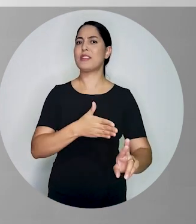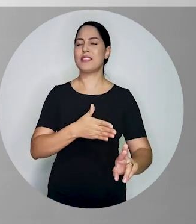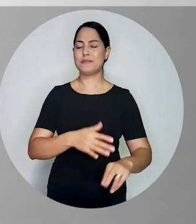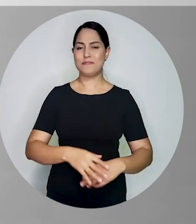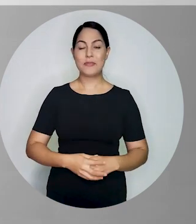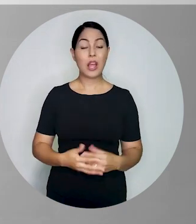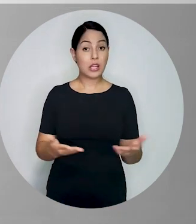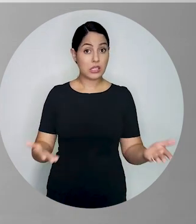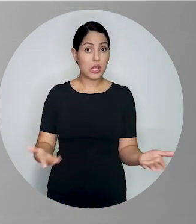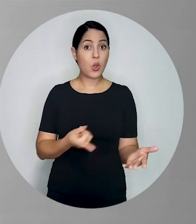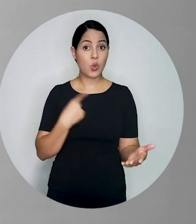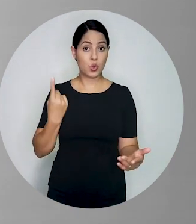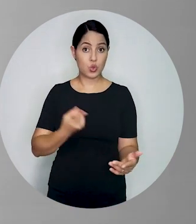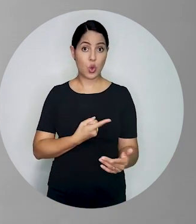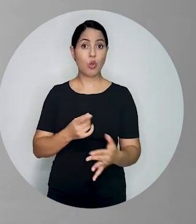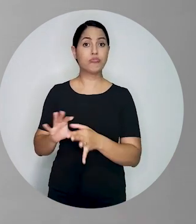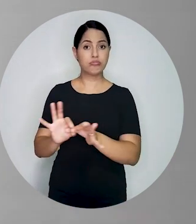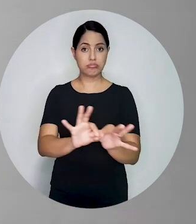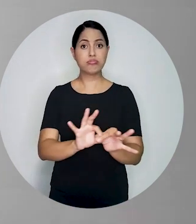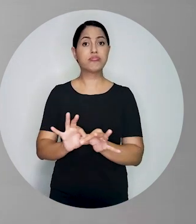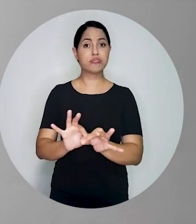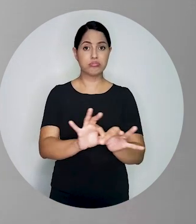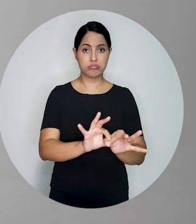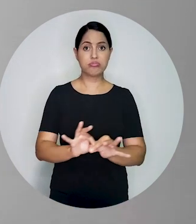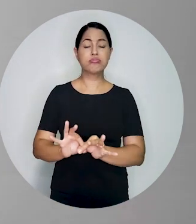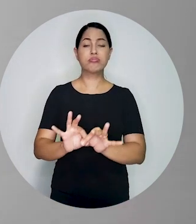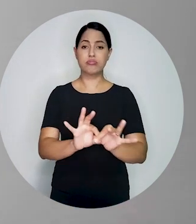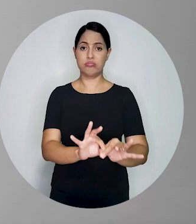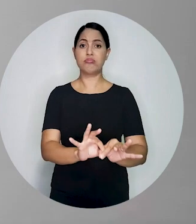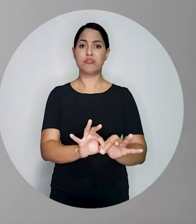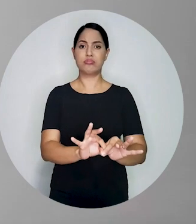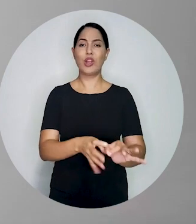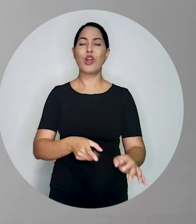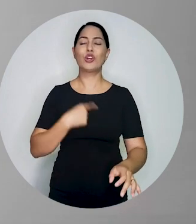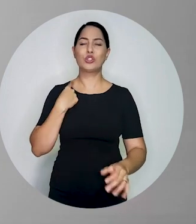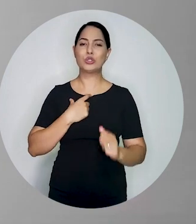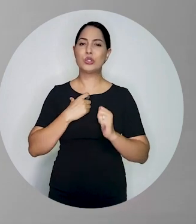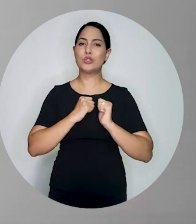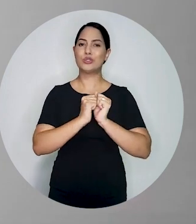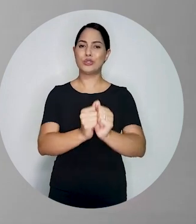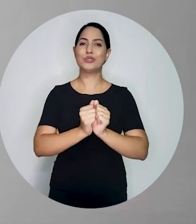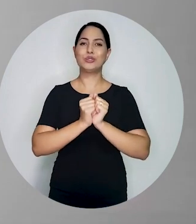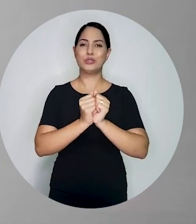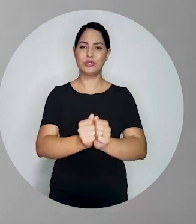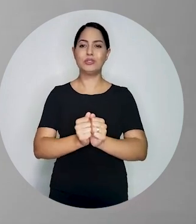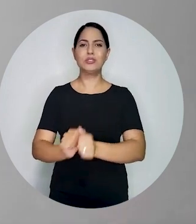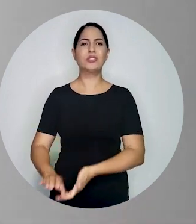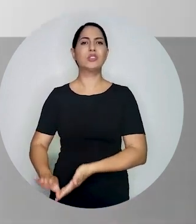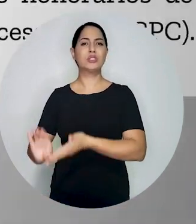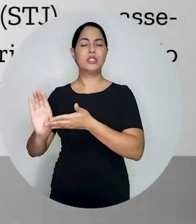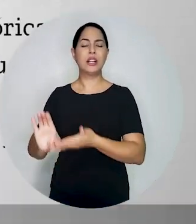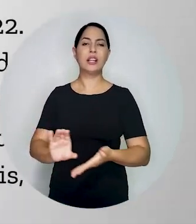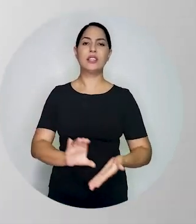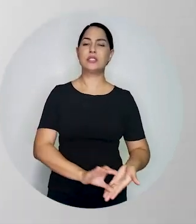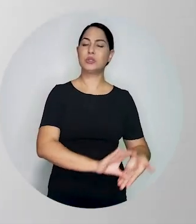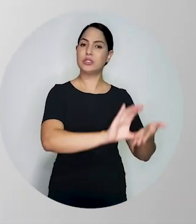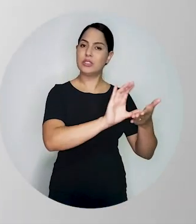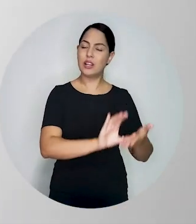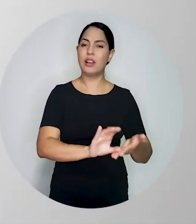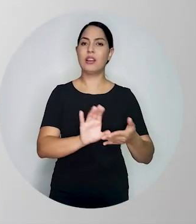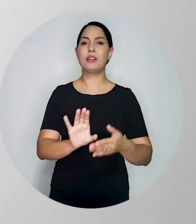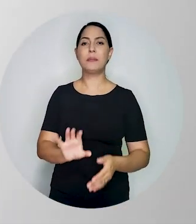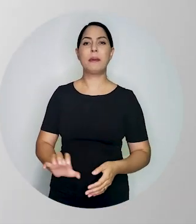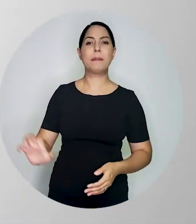representamos. O sistema OAB esteve unido em prol da classe. Somente assim, com a atuação conjunta de conselheiras e conselheiros